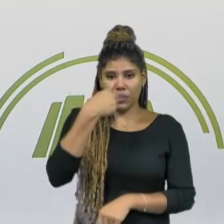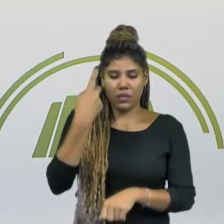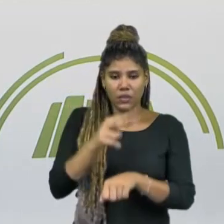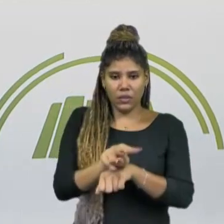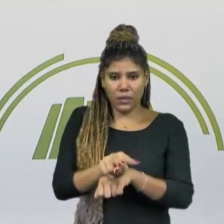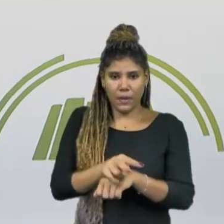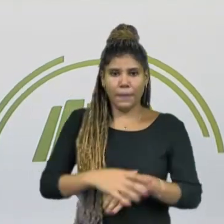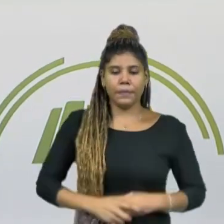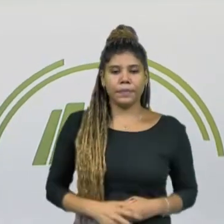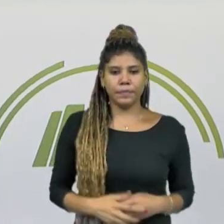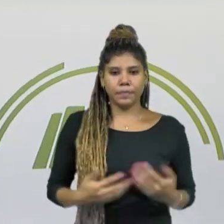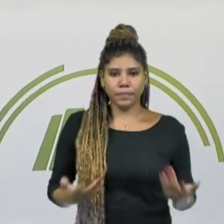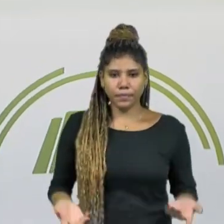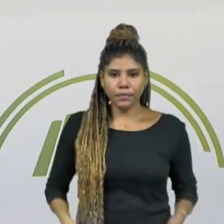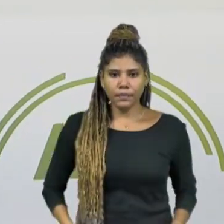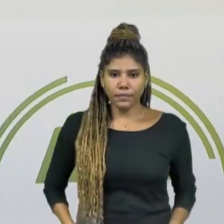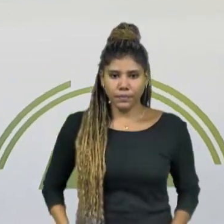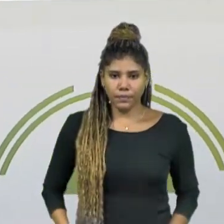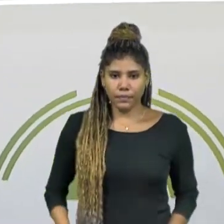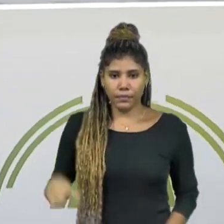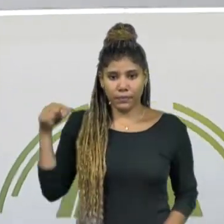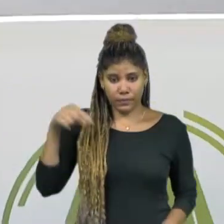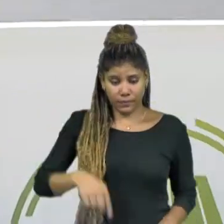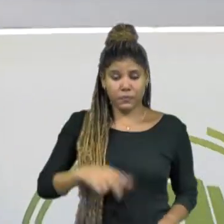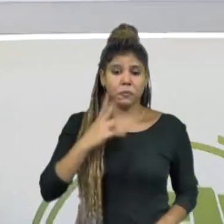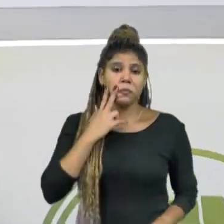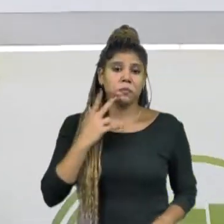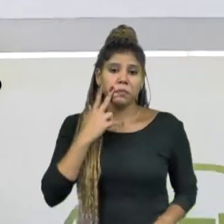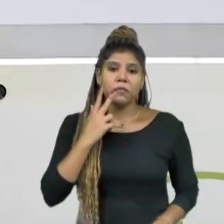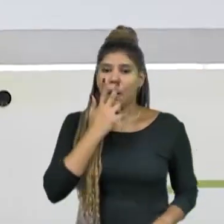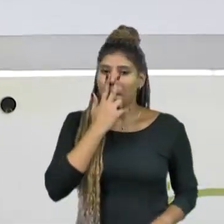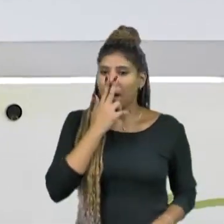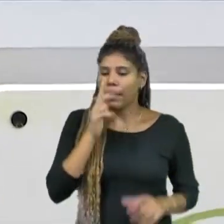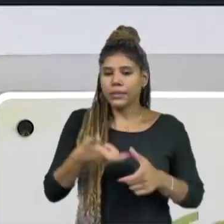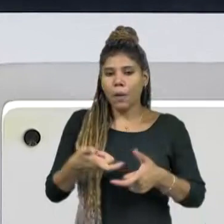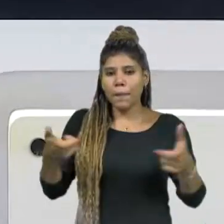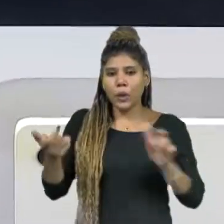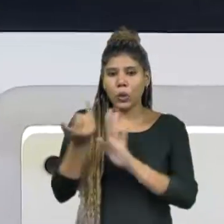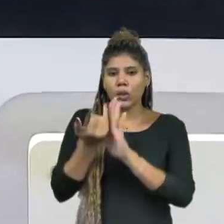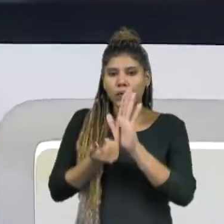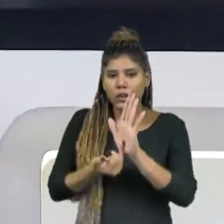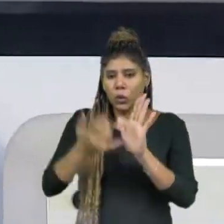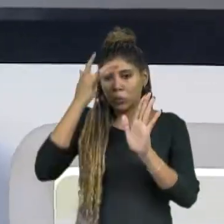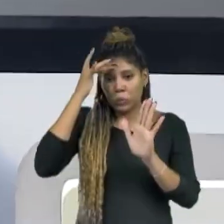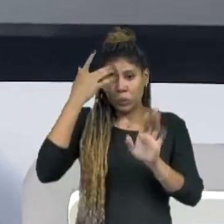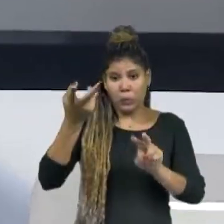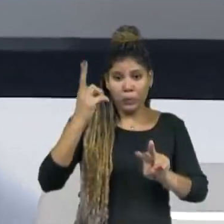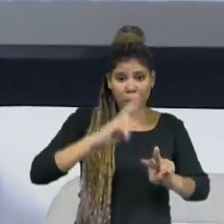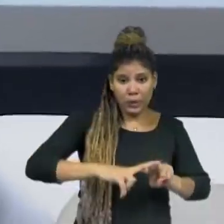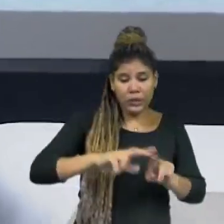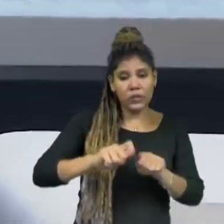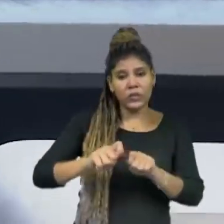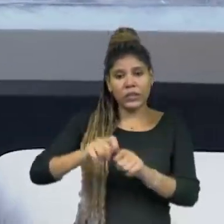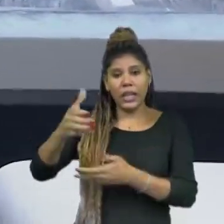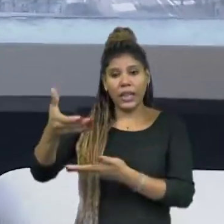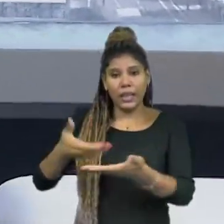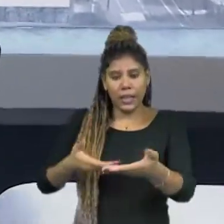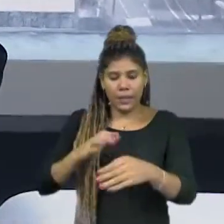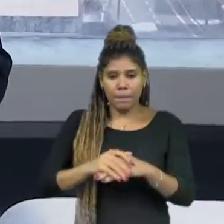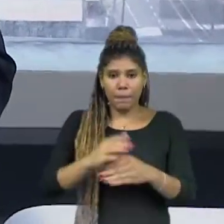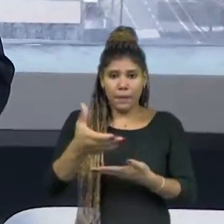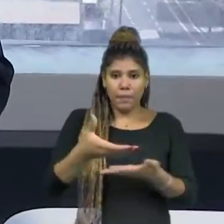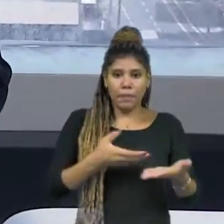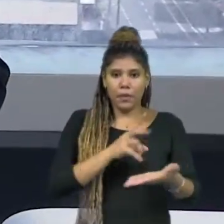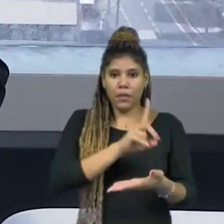Mais pessoas privadas de liberdade aqui no Ceará vão participar do Exame Nacional do Ensino Médio. As provas vão ser aplicadas nos